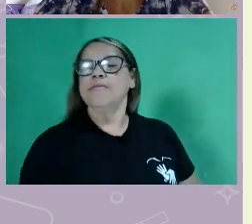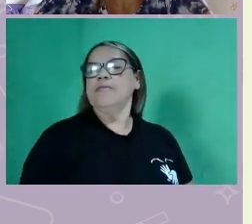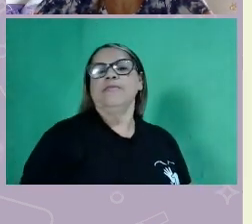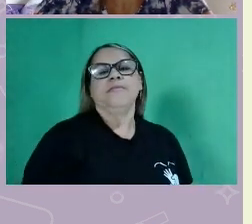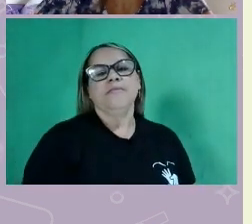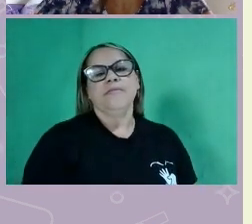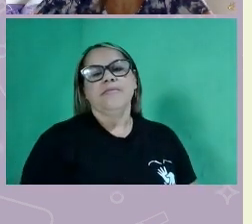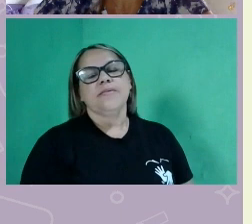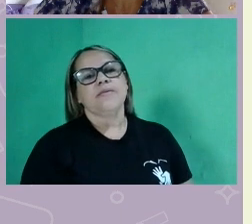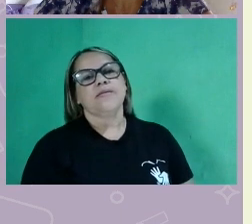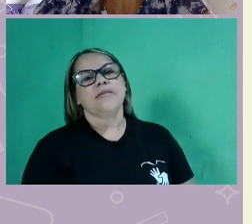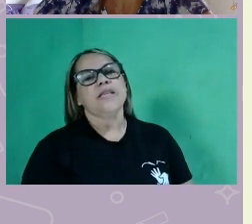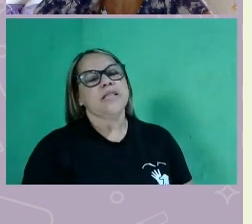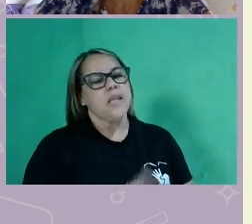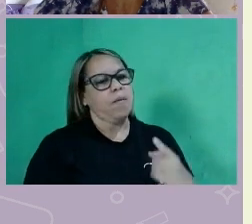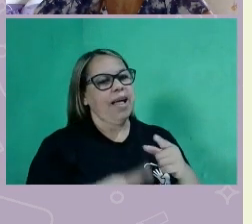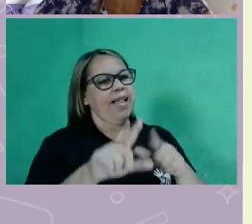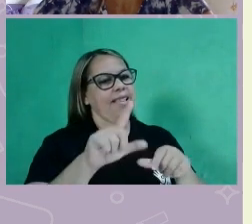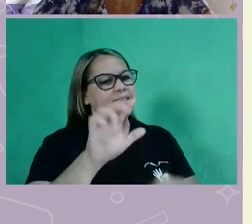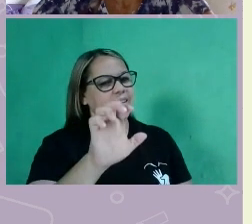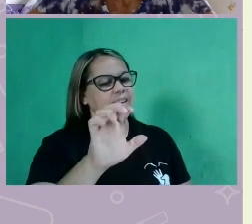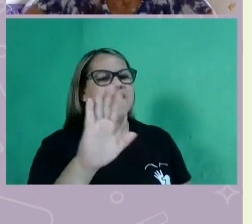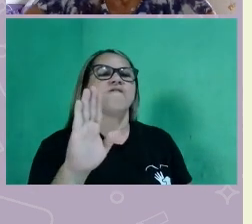então falsa a letra E